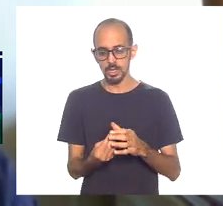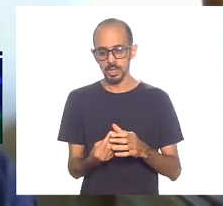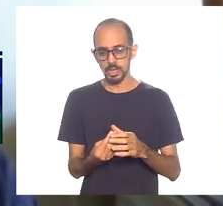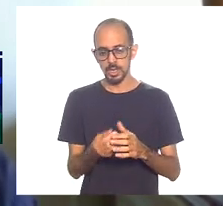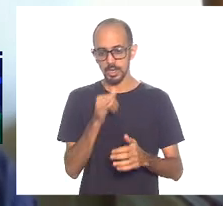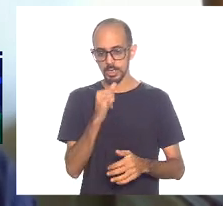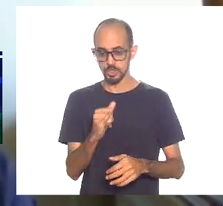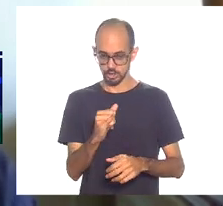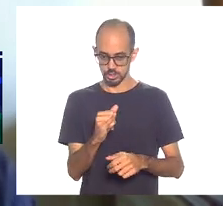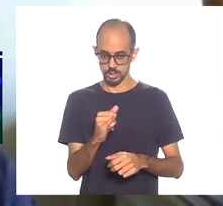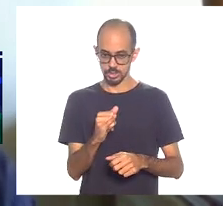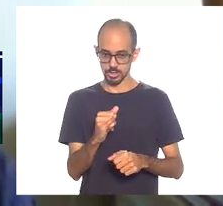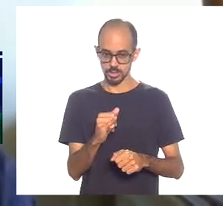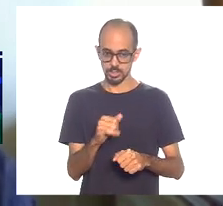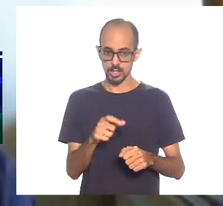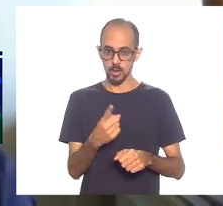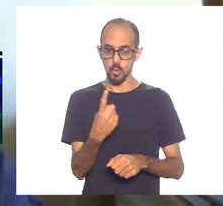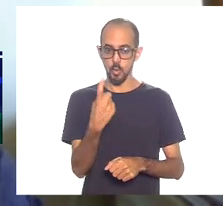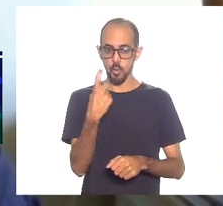e exclusivamente